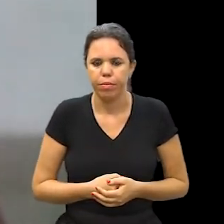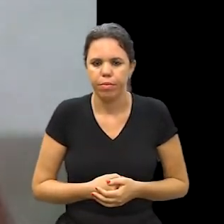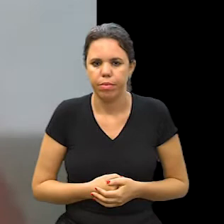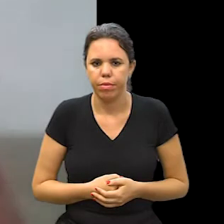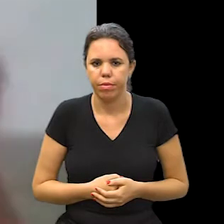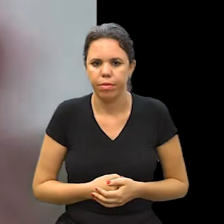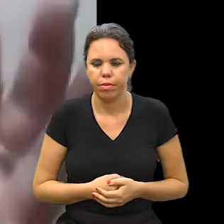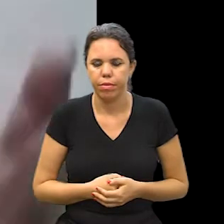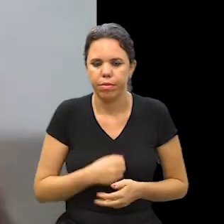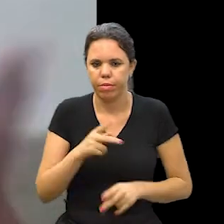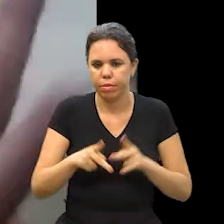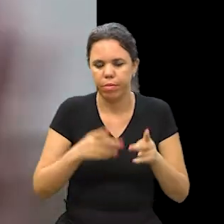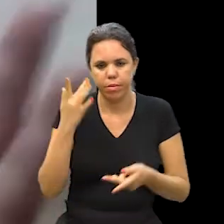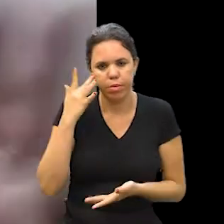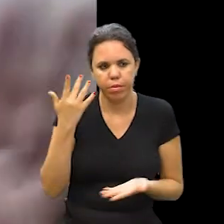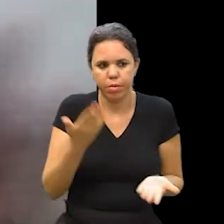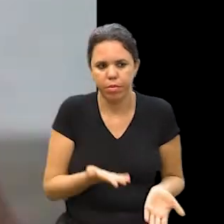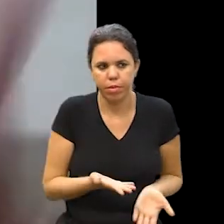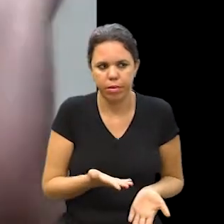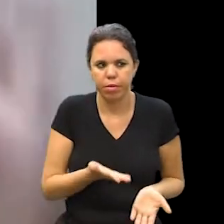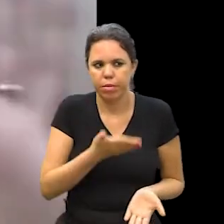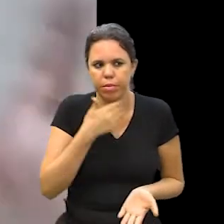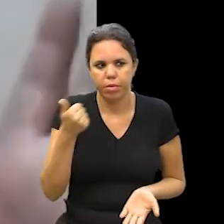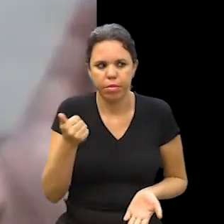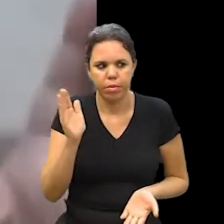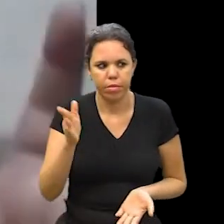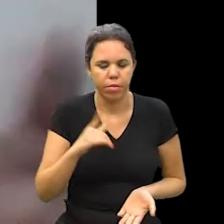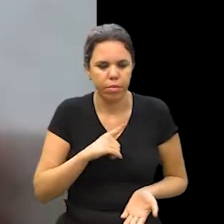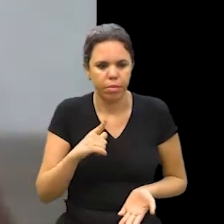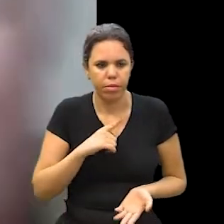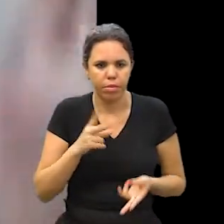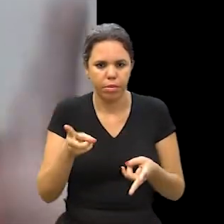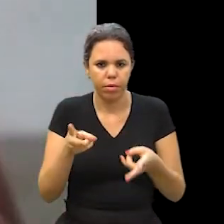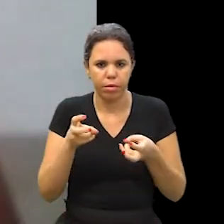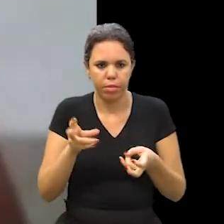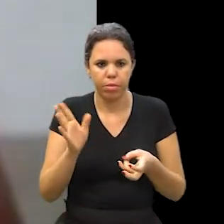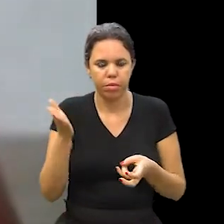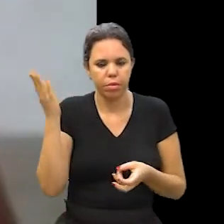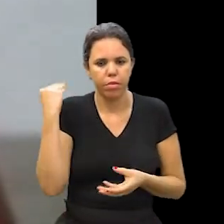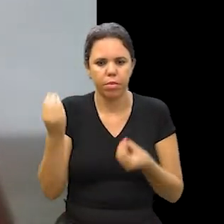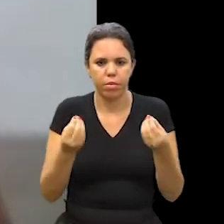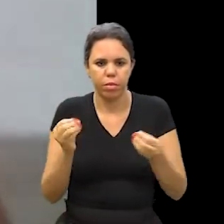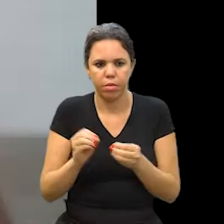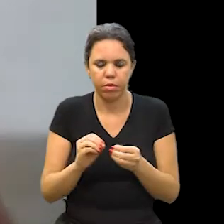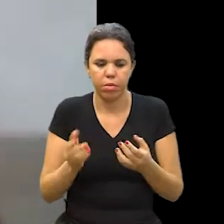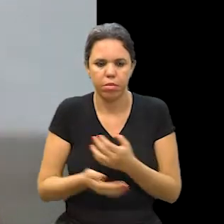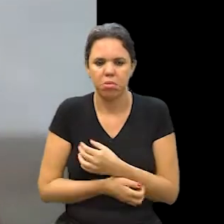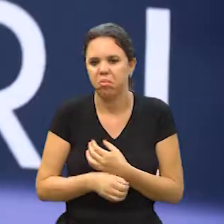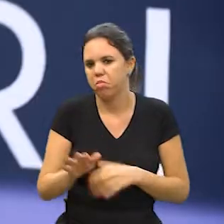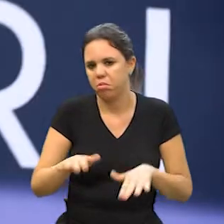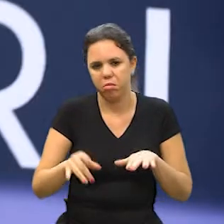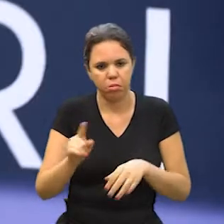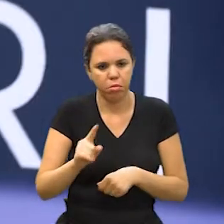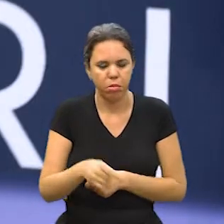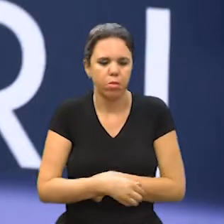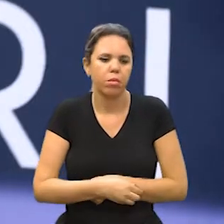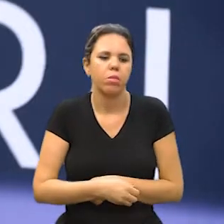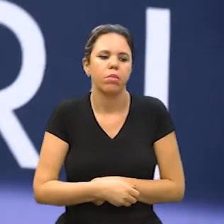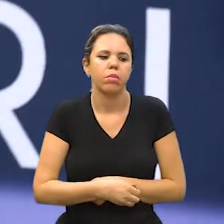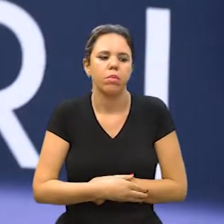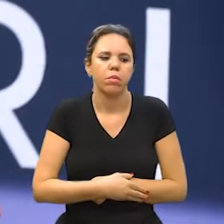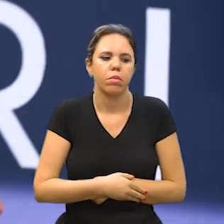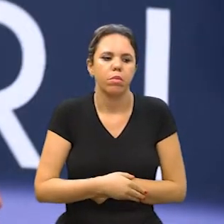E aí as pessoas acham, mas é melhor já ter enxergado, porque já sabe como que é, nem sempre, né? Nem